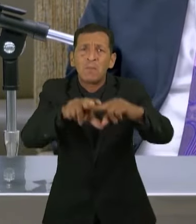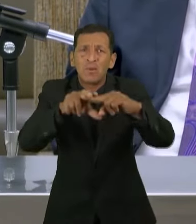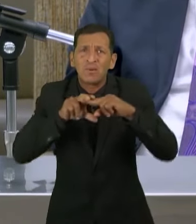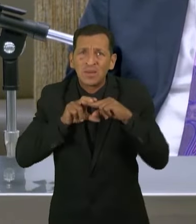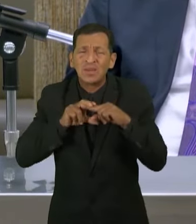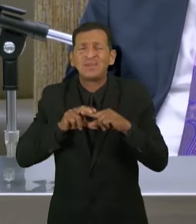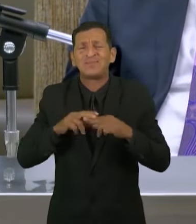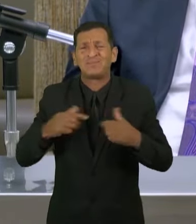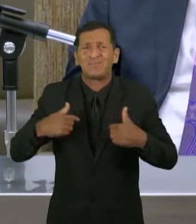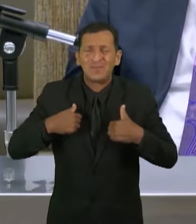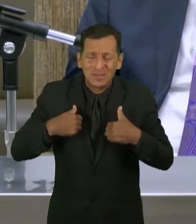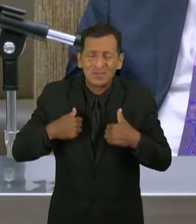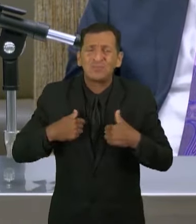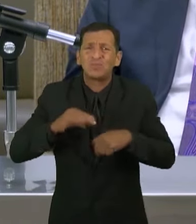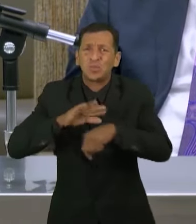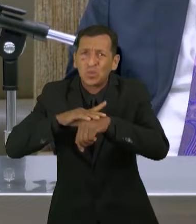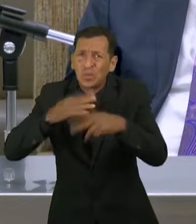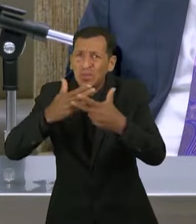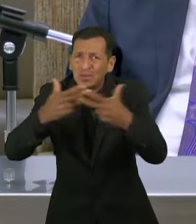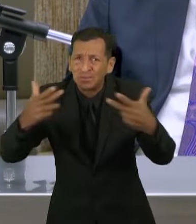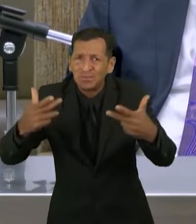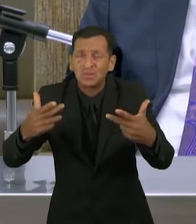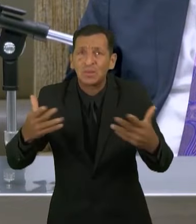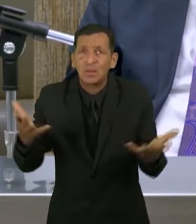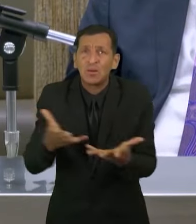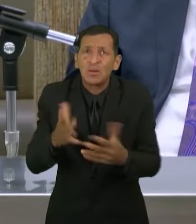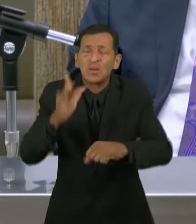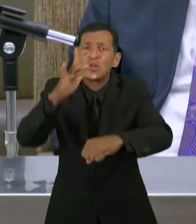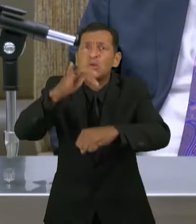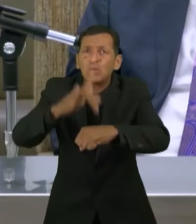tocado e como logo sarara.